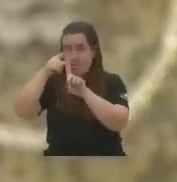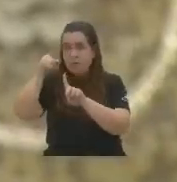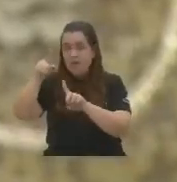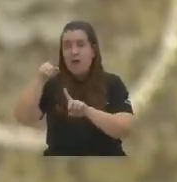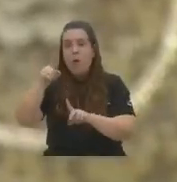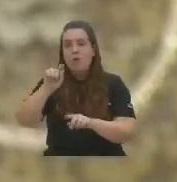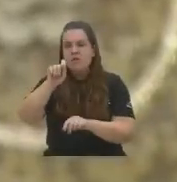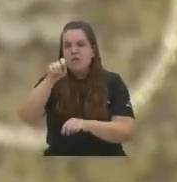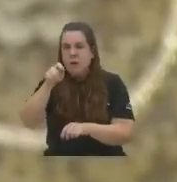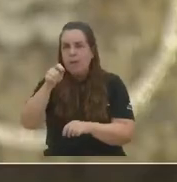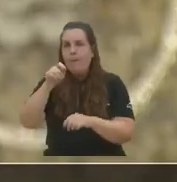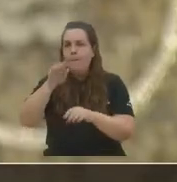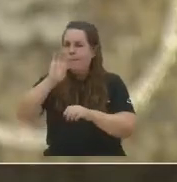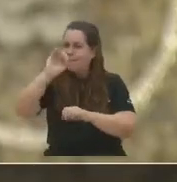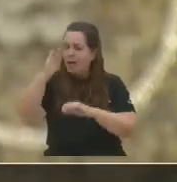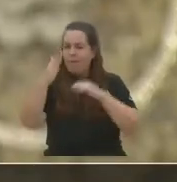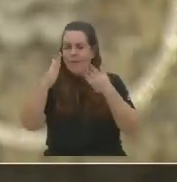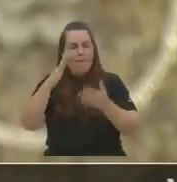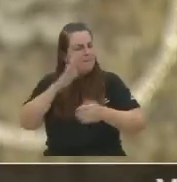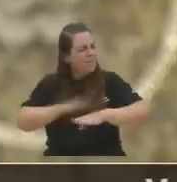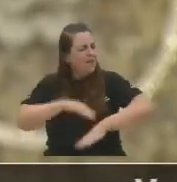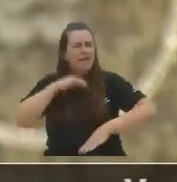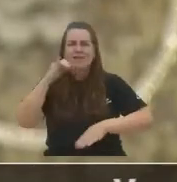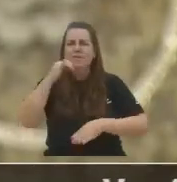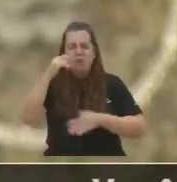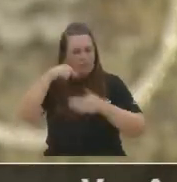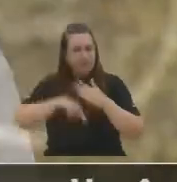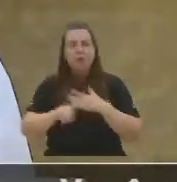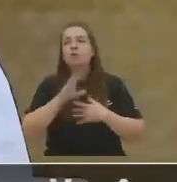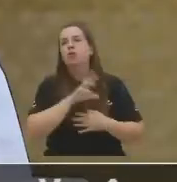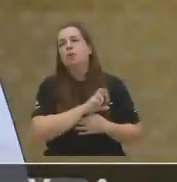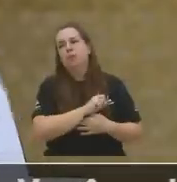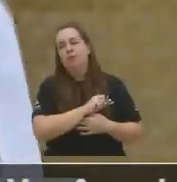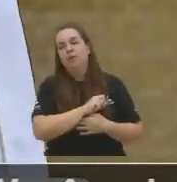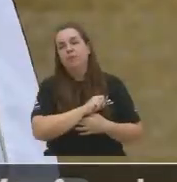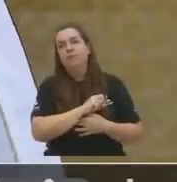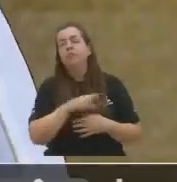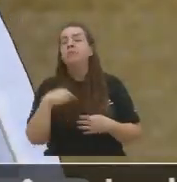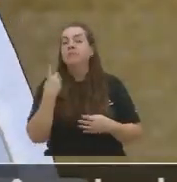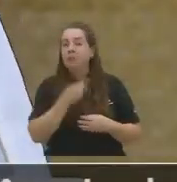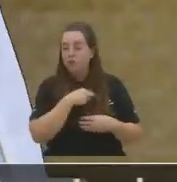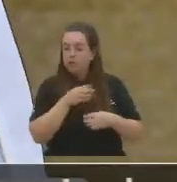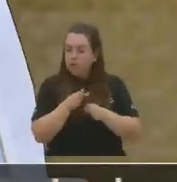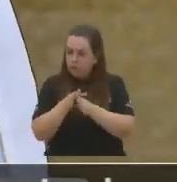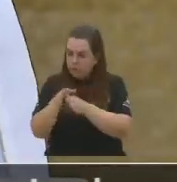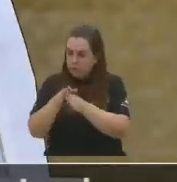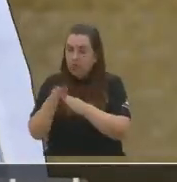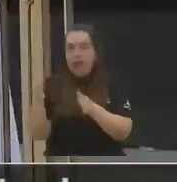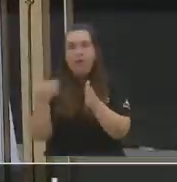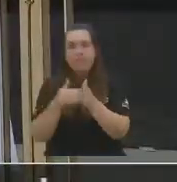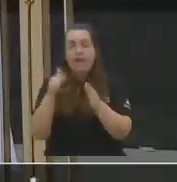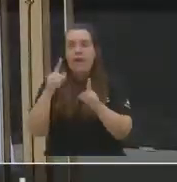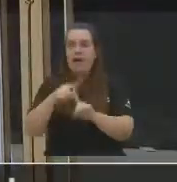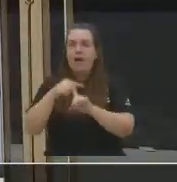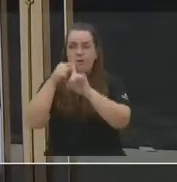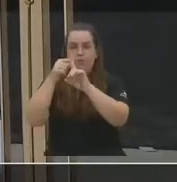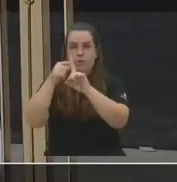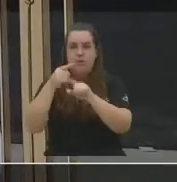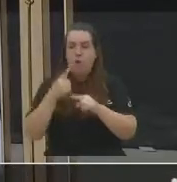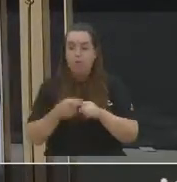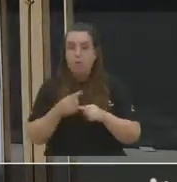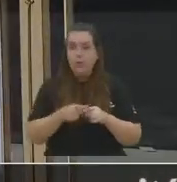precisamos orientar, ordenar a nossa vida até a cruz. Porque a